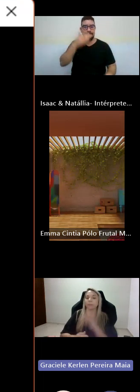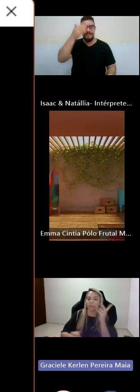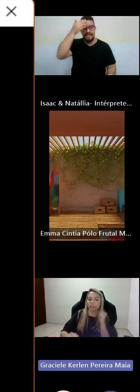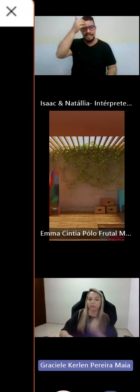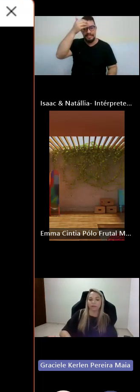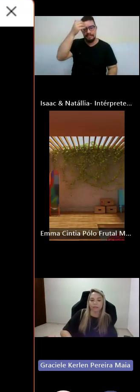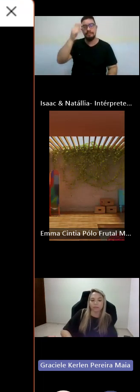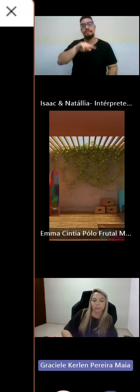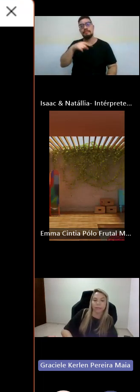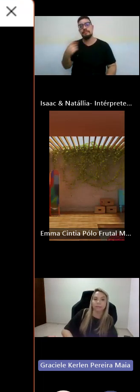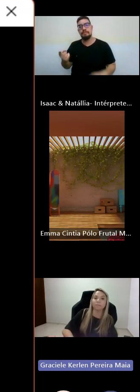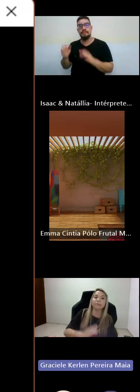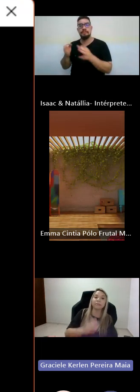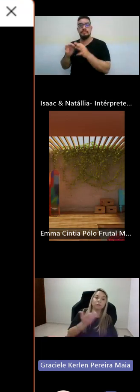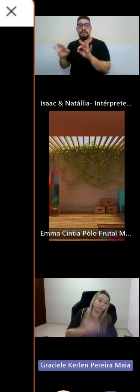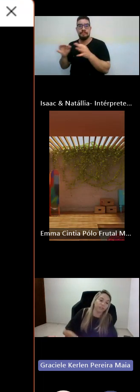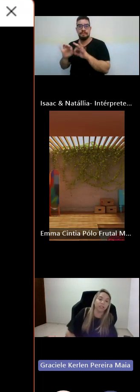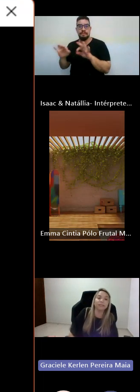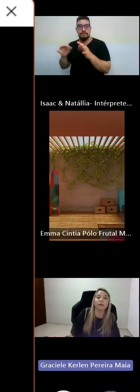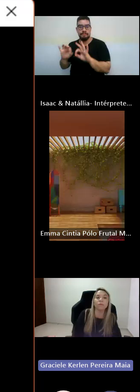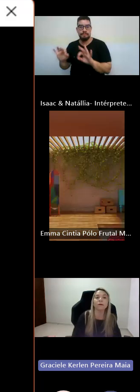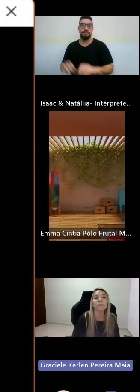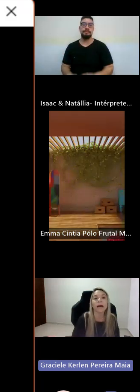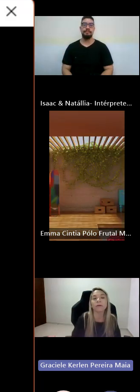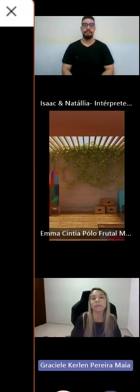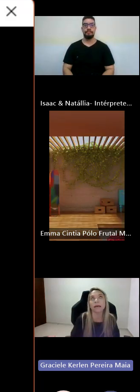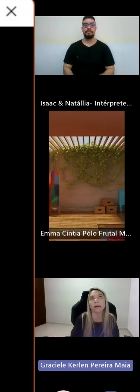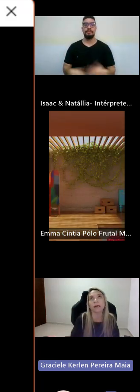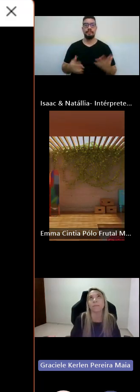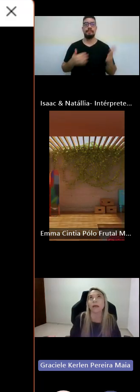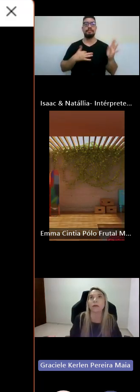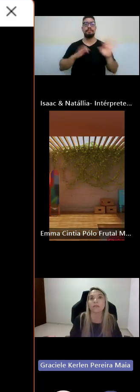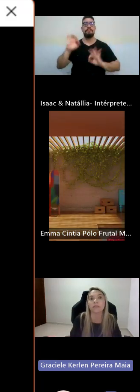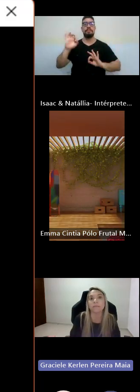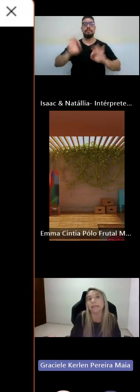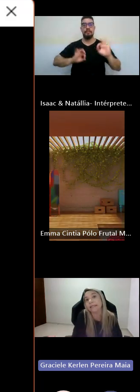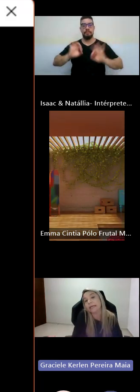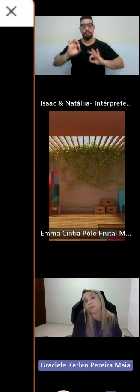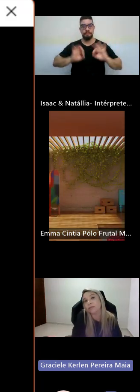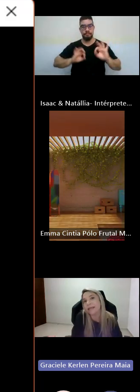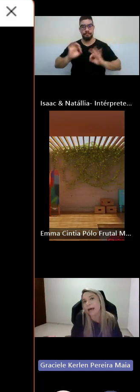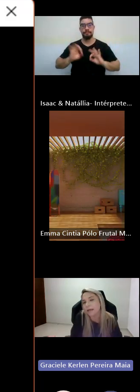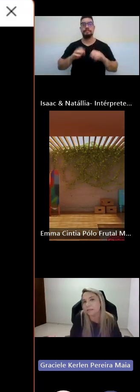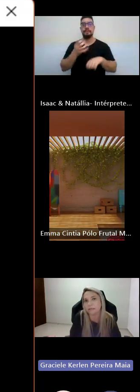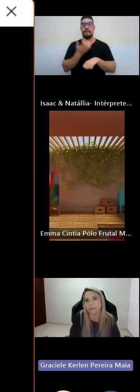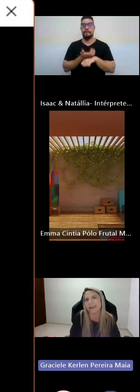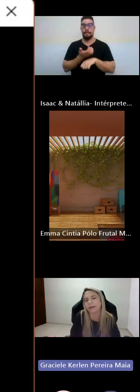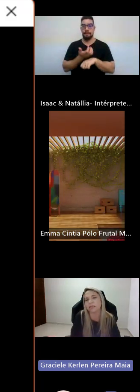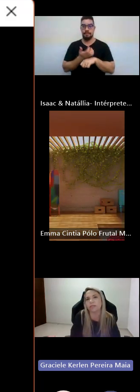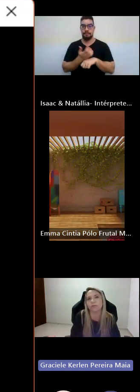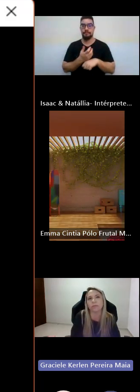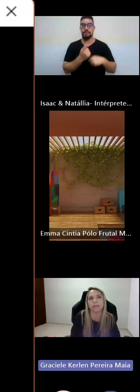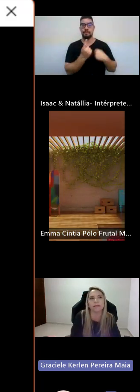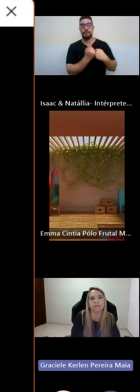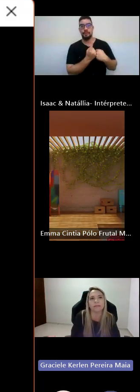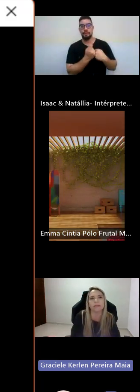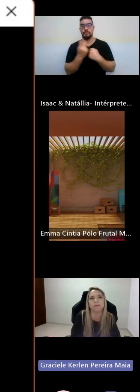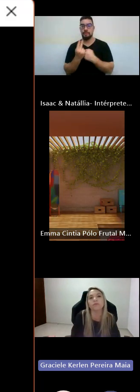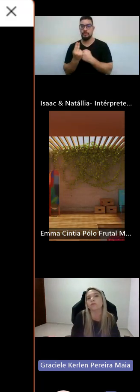né? Para a gente falar sobre eles. Mas eu dividi, então, a nossa disciplina em 3 unidades, né? Que a gente